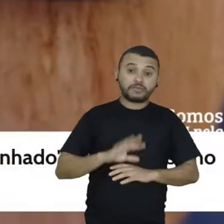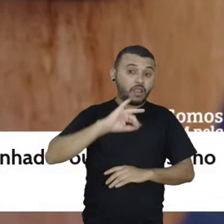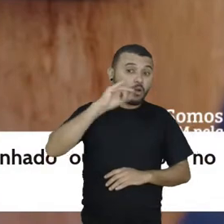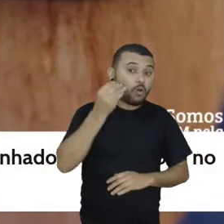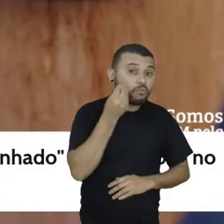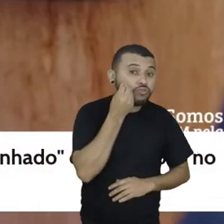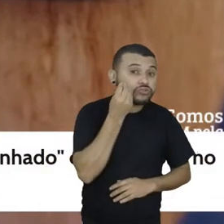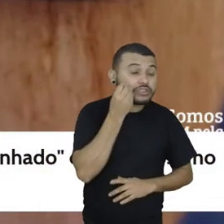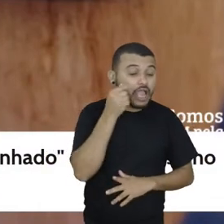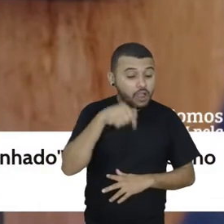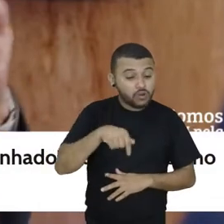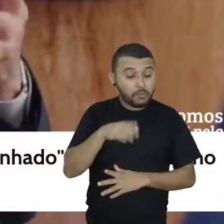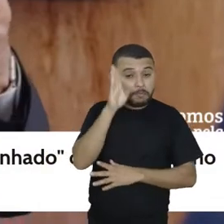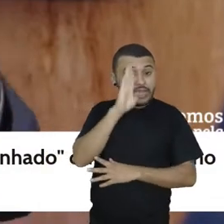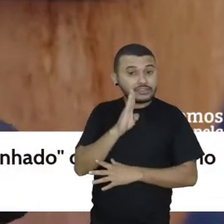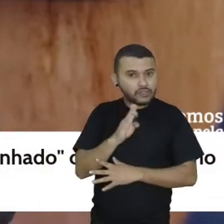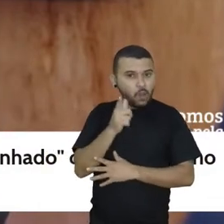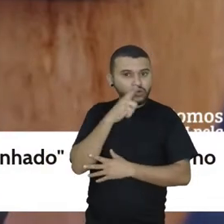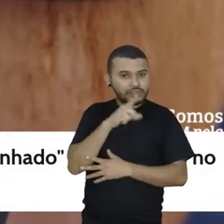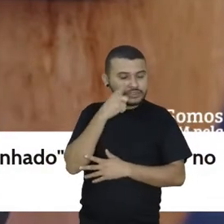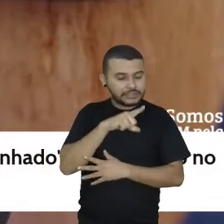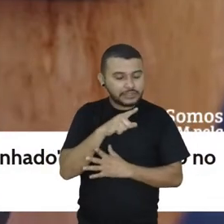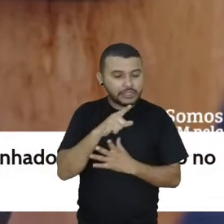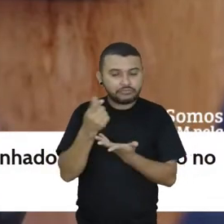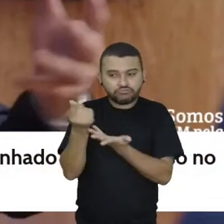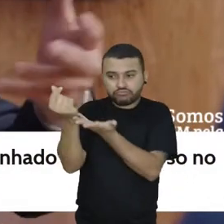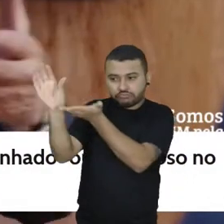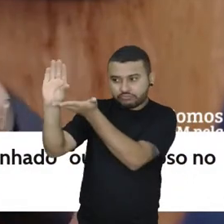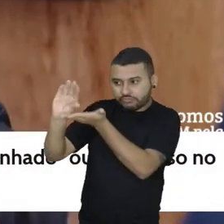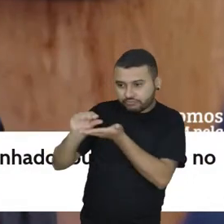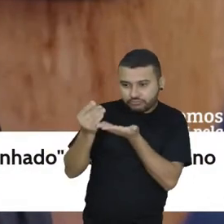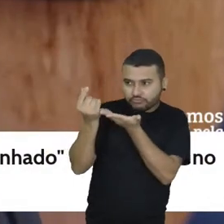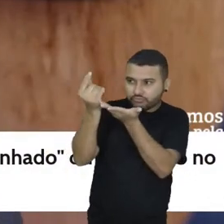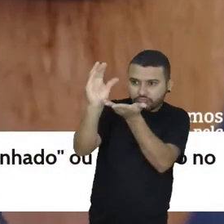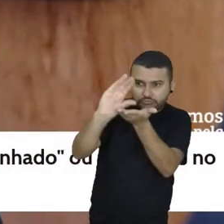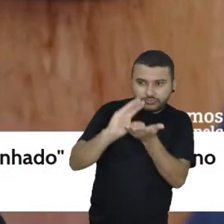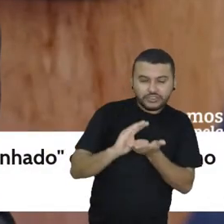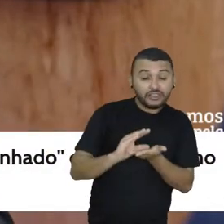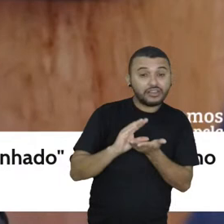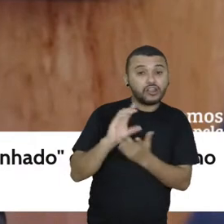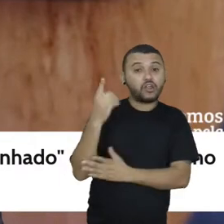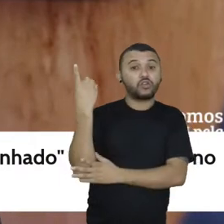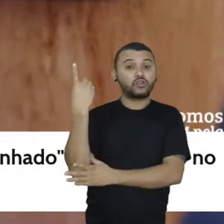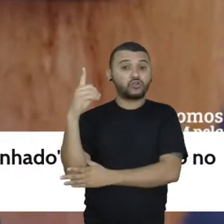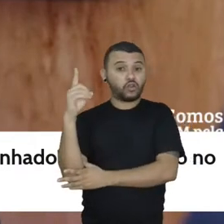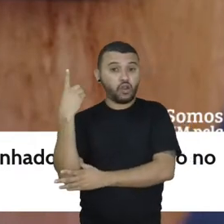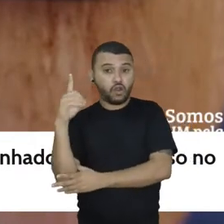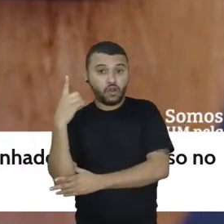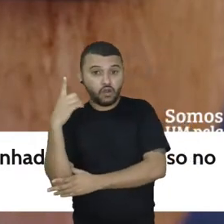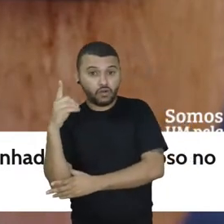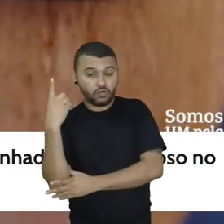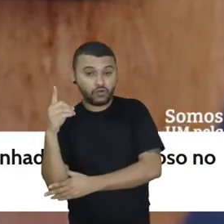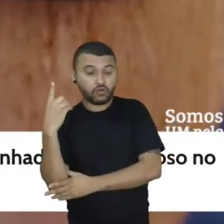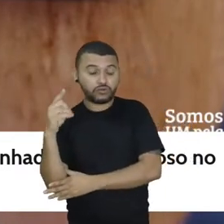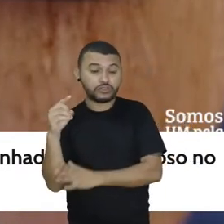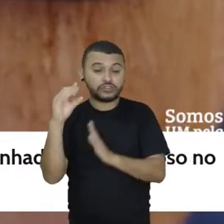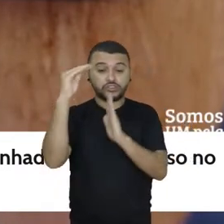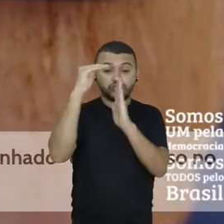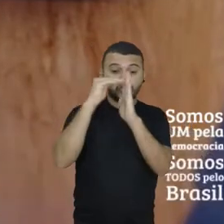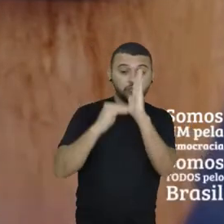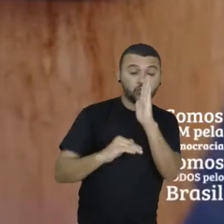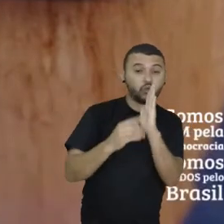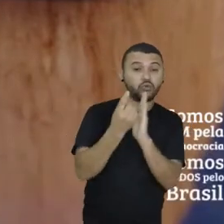oportunidade para o Brasil de receber muito investimento. Entra dólar, cai o câmbio. Cai o câmbio, cai a